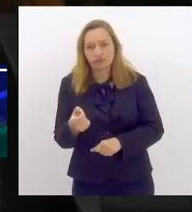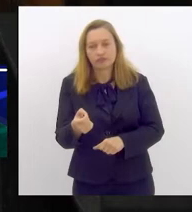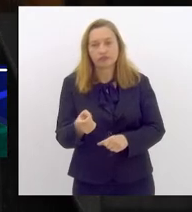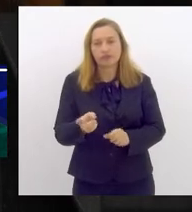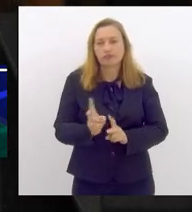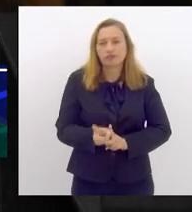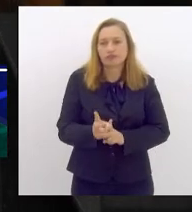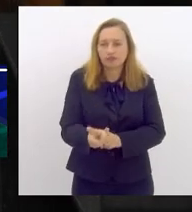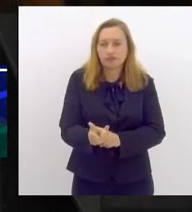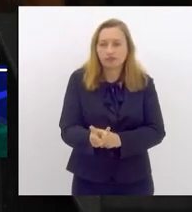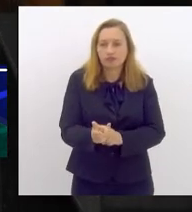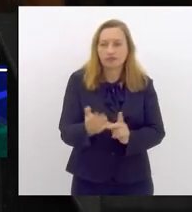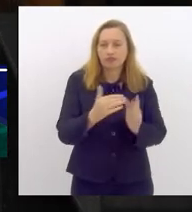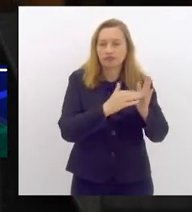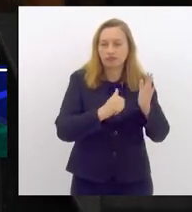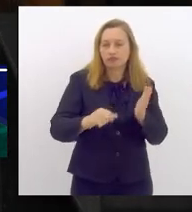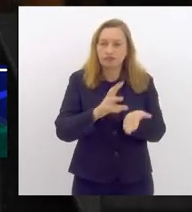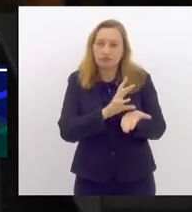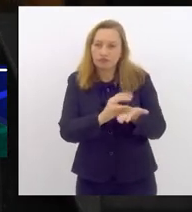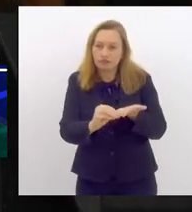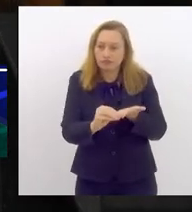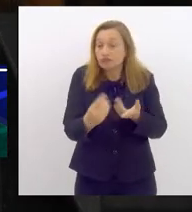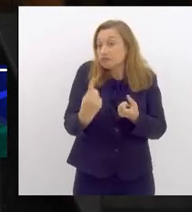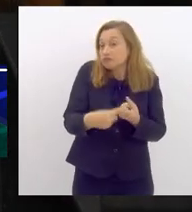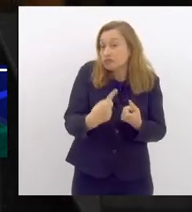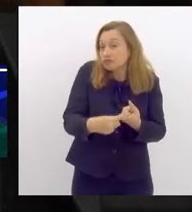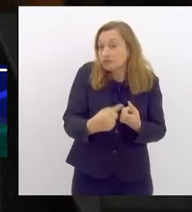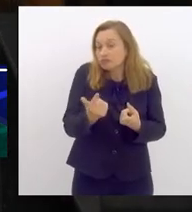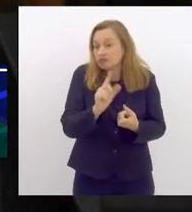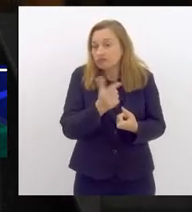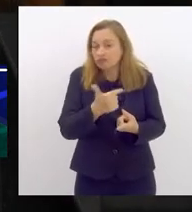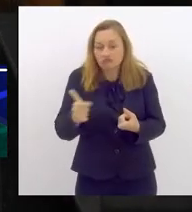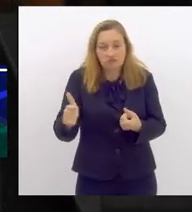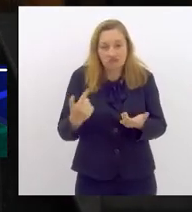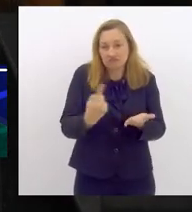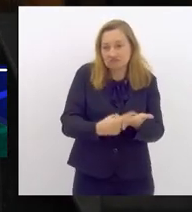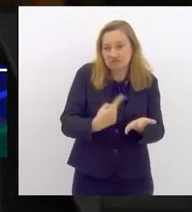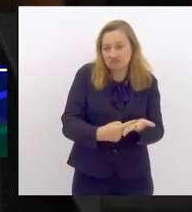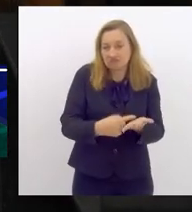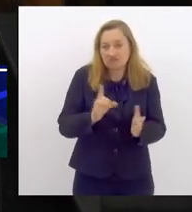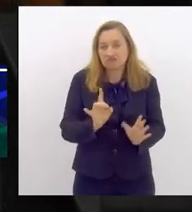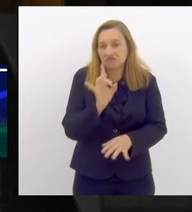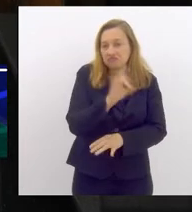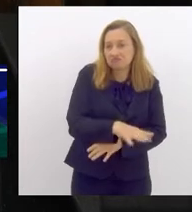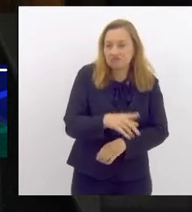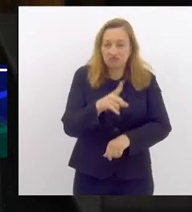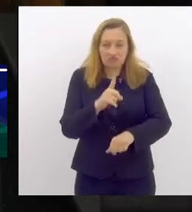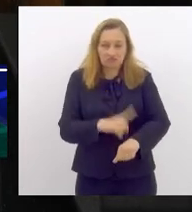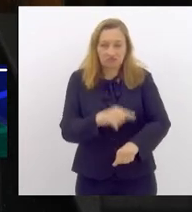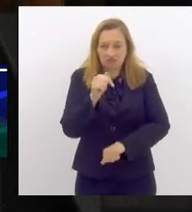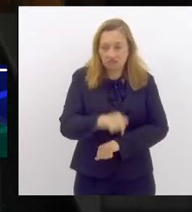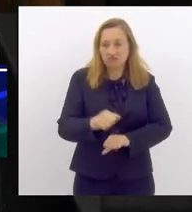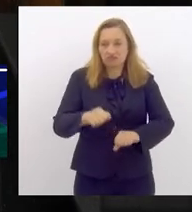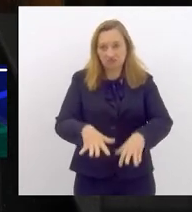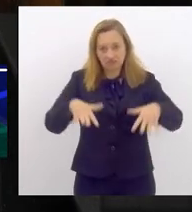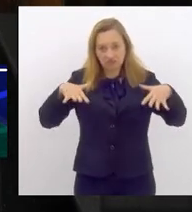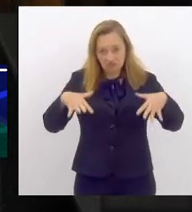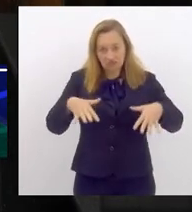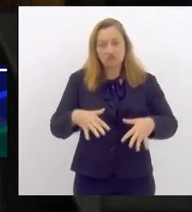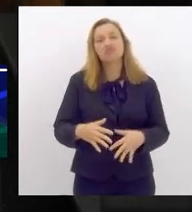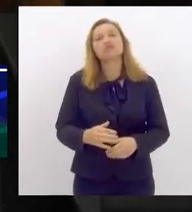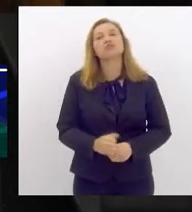seguidamente a retirada de pauta porque não é a cor não acordo e na última passagem aqui em planario